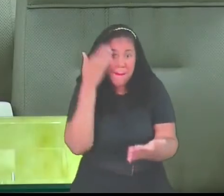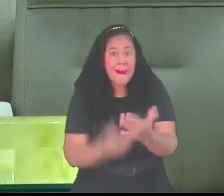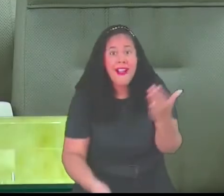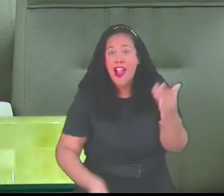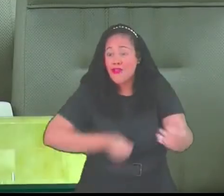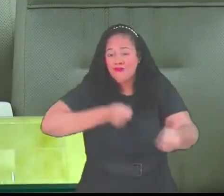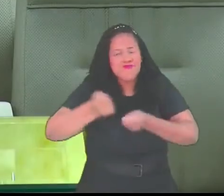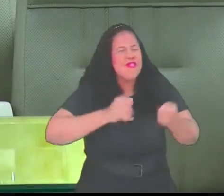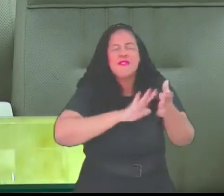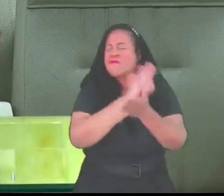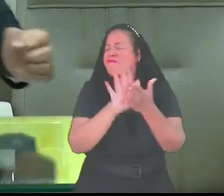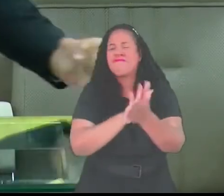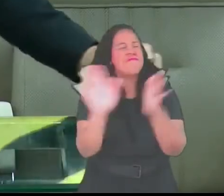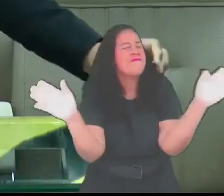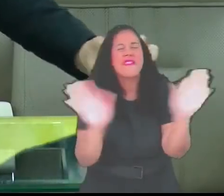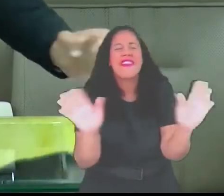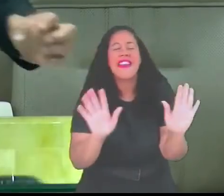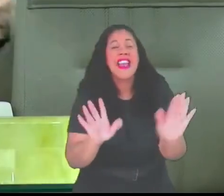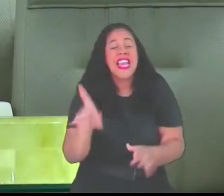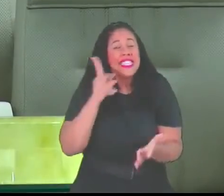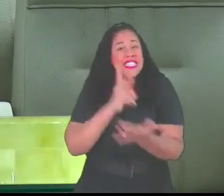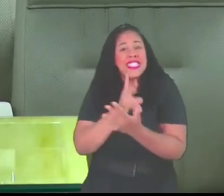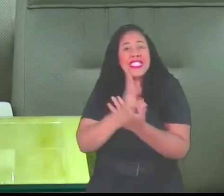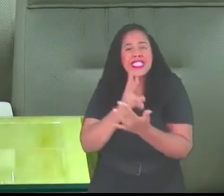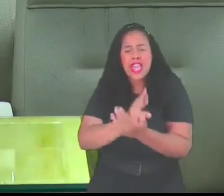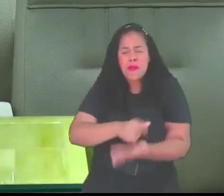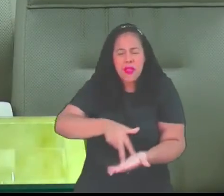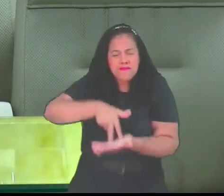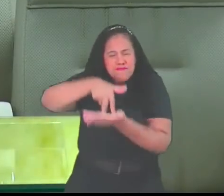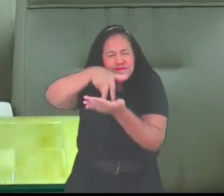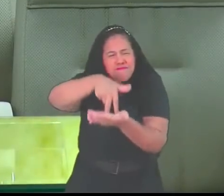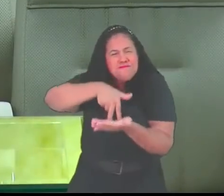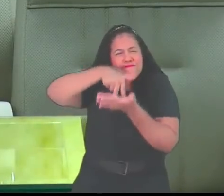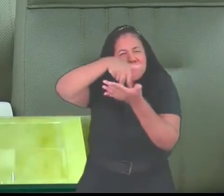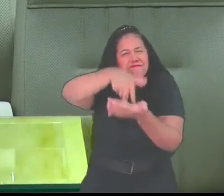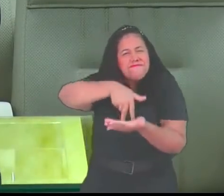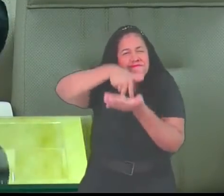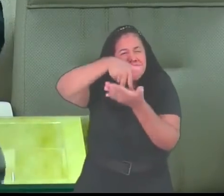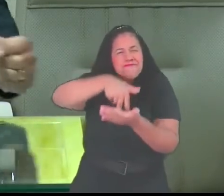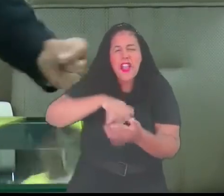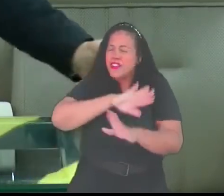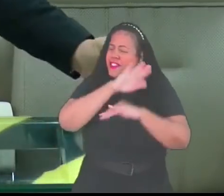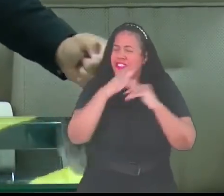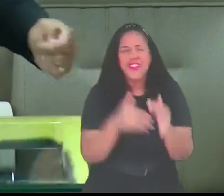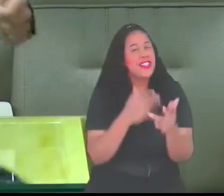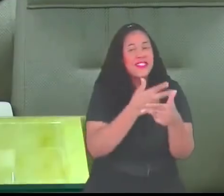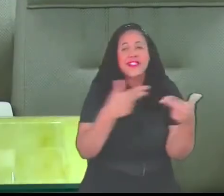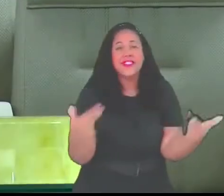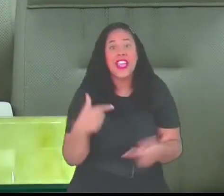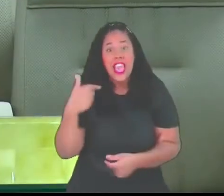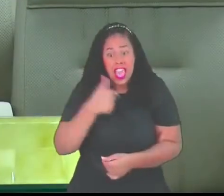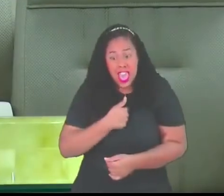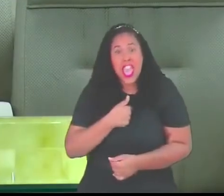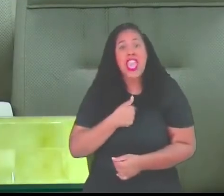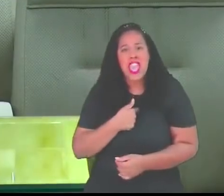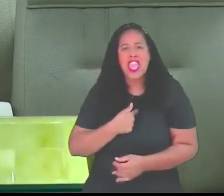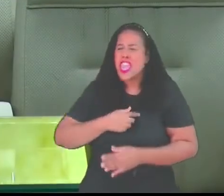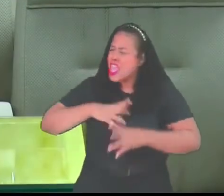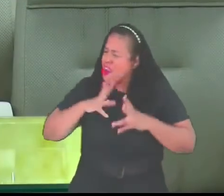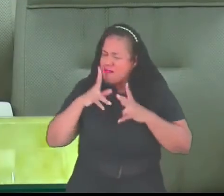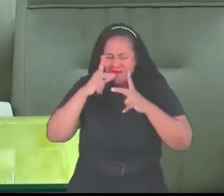controle de nada, que está sustentando todas as coisas. E eu me fio